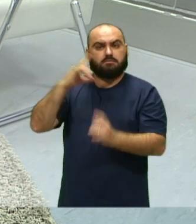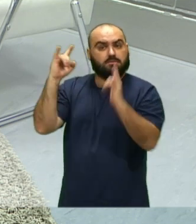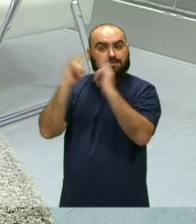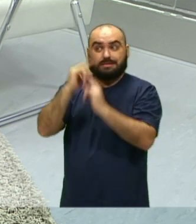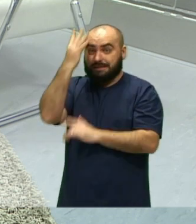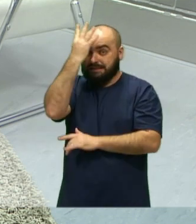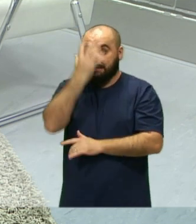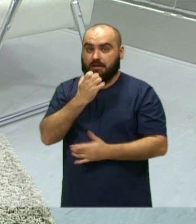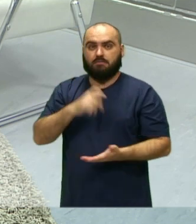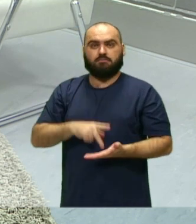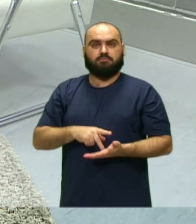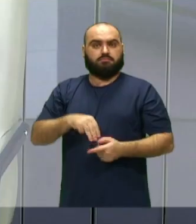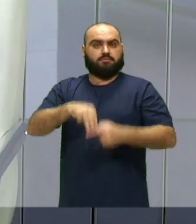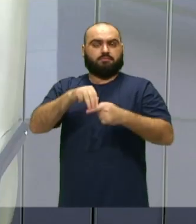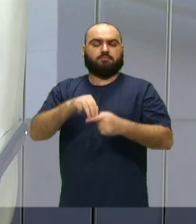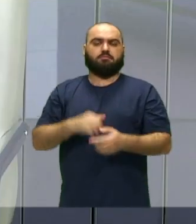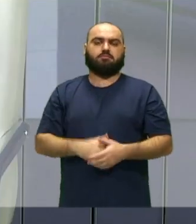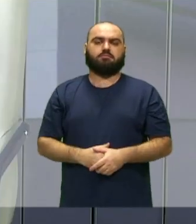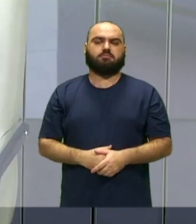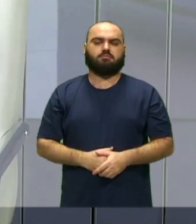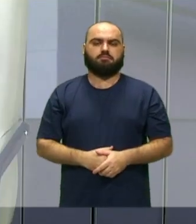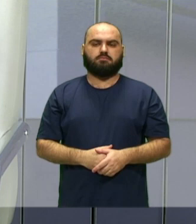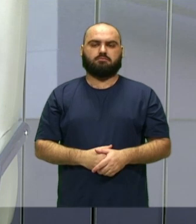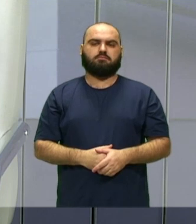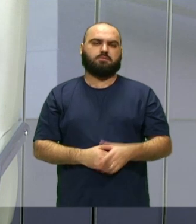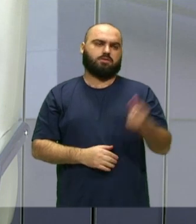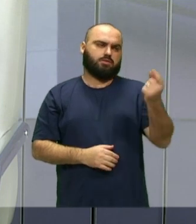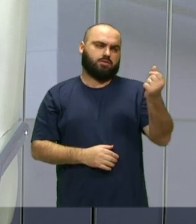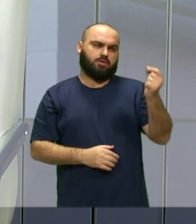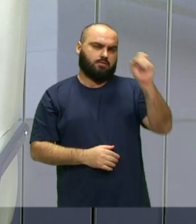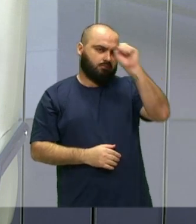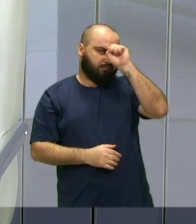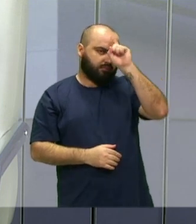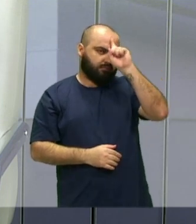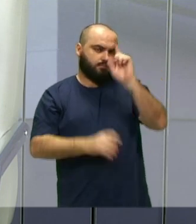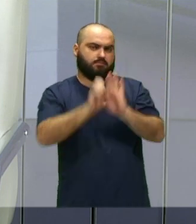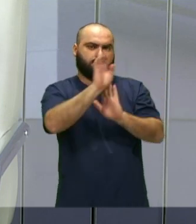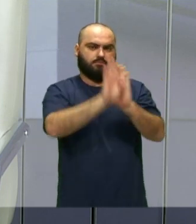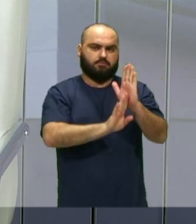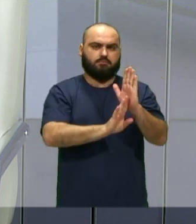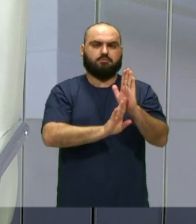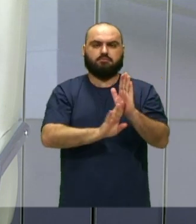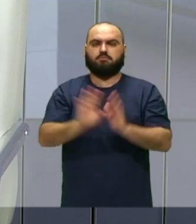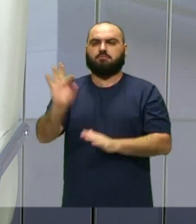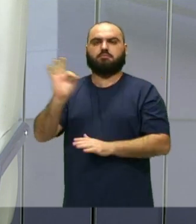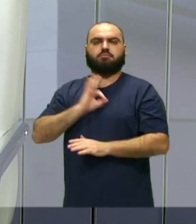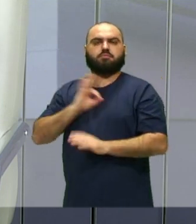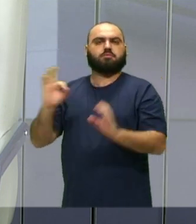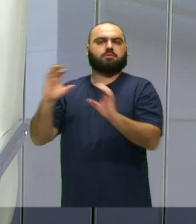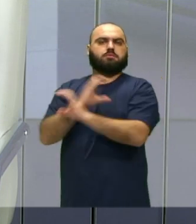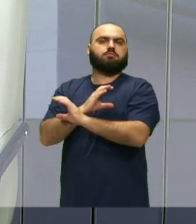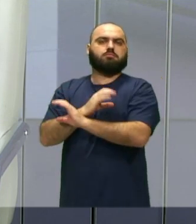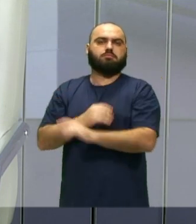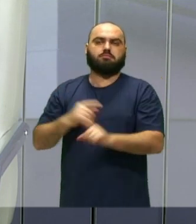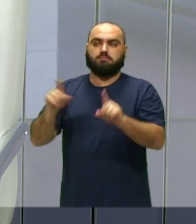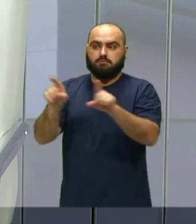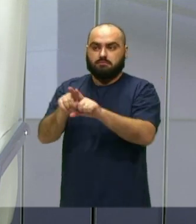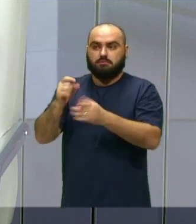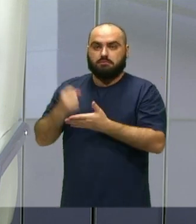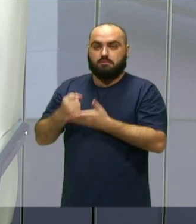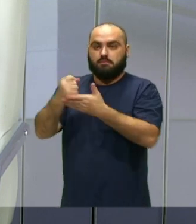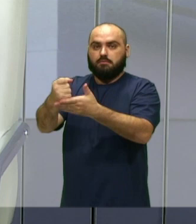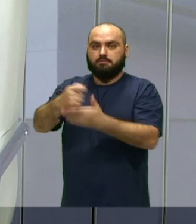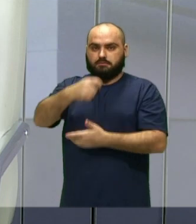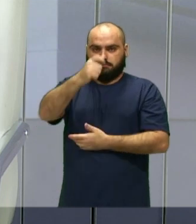nosso município. Aliás, boa parte eu deixei para o Marieta, para o Pequeno Anjo e para a segurança, para a Polícia Civil. Mas eu também ajudei associações